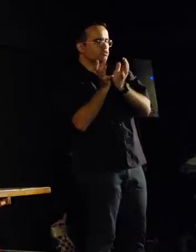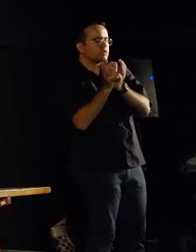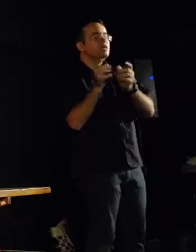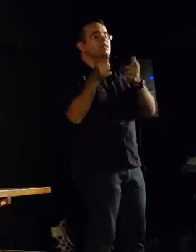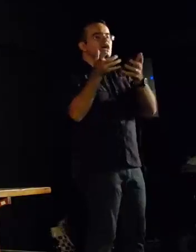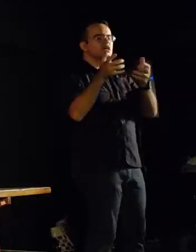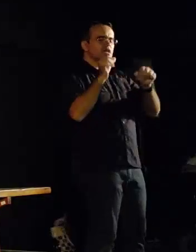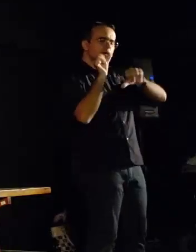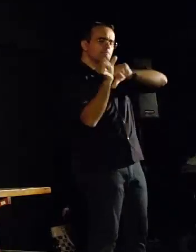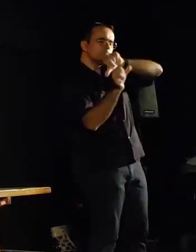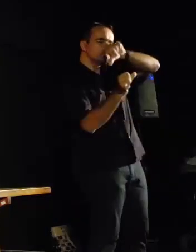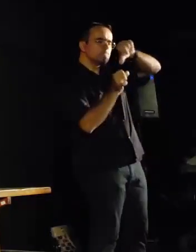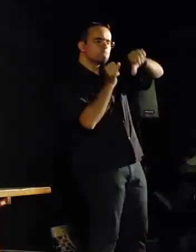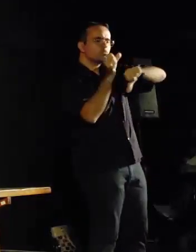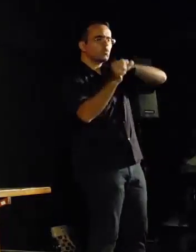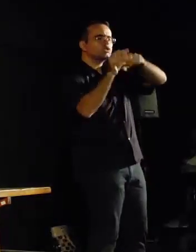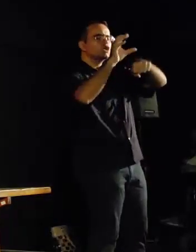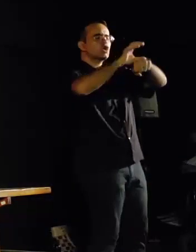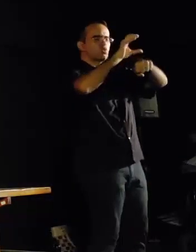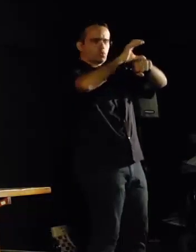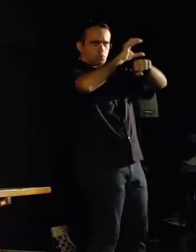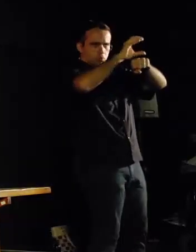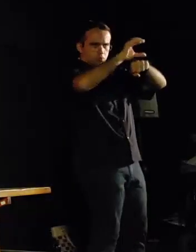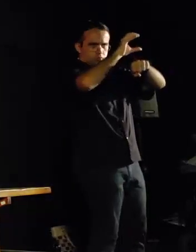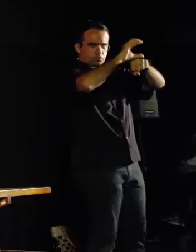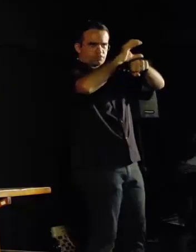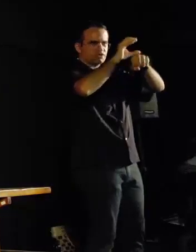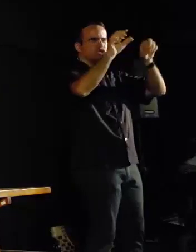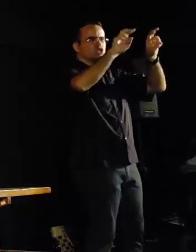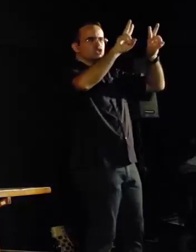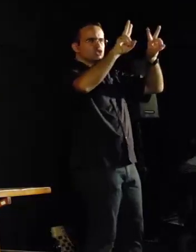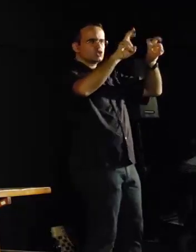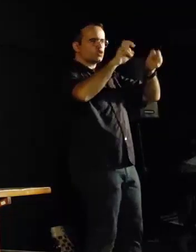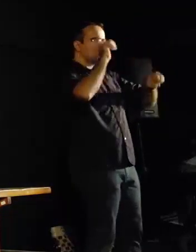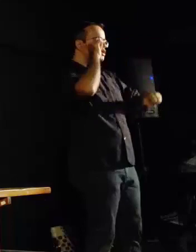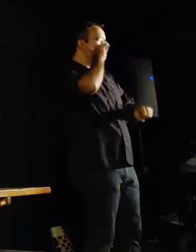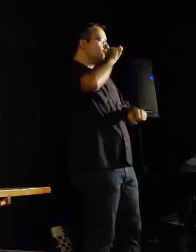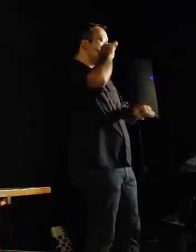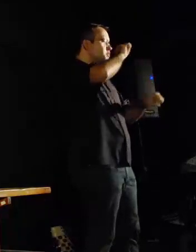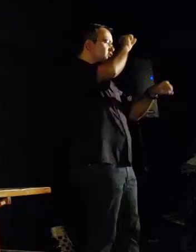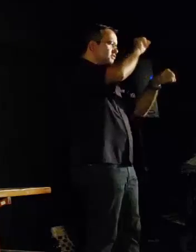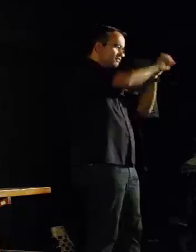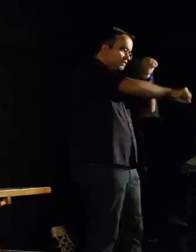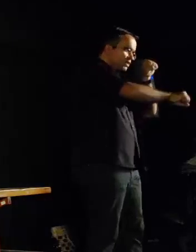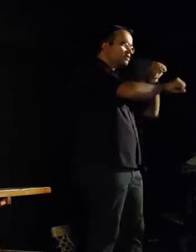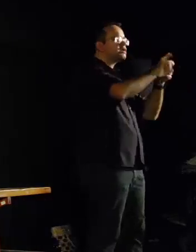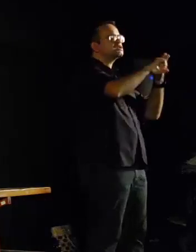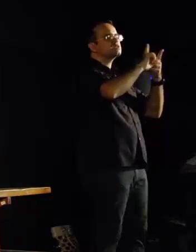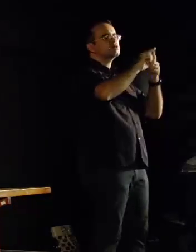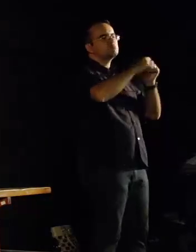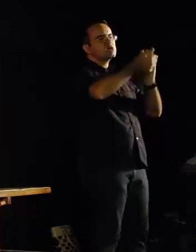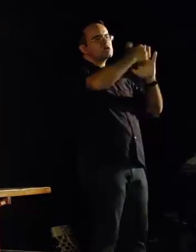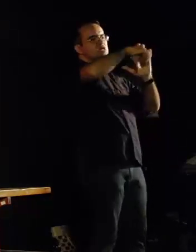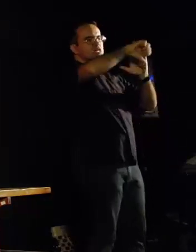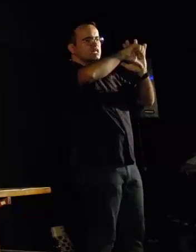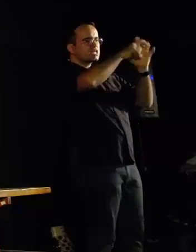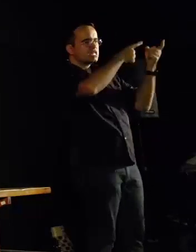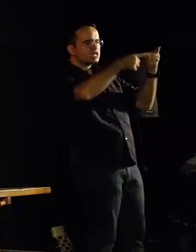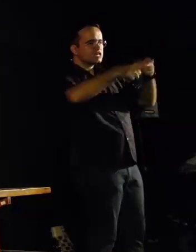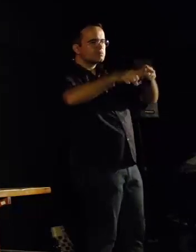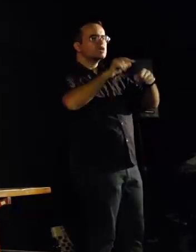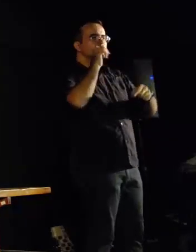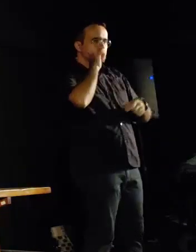modificação no Código Civil, onde ele insistia no feminicídio e nos crimes contra a mulher. E, claro,